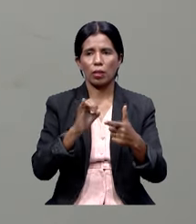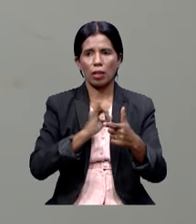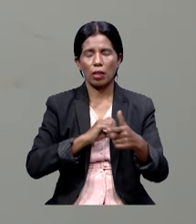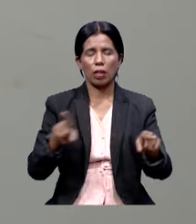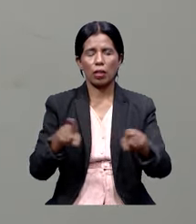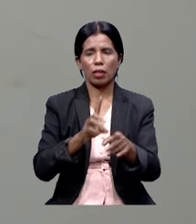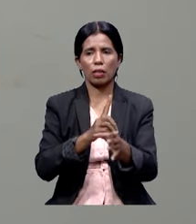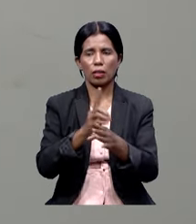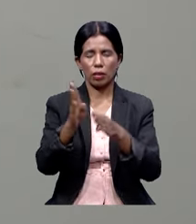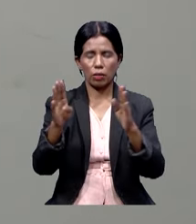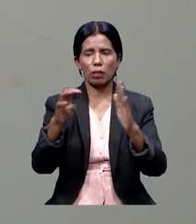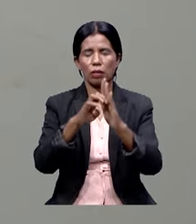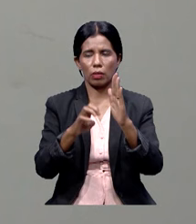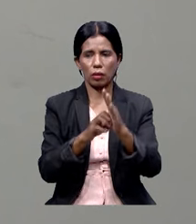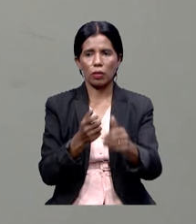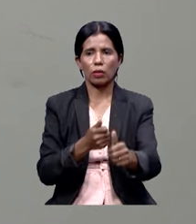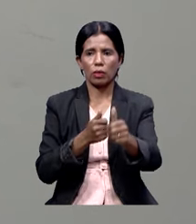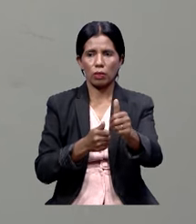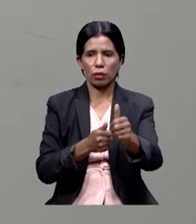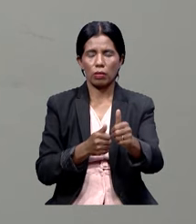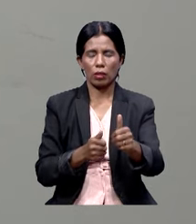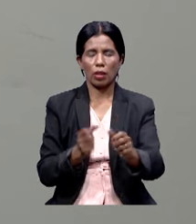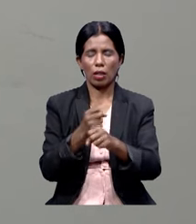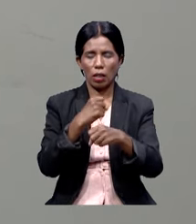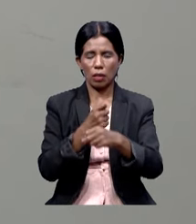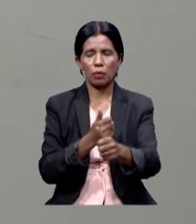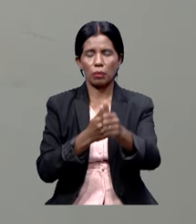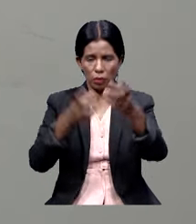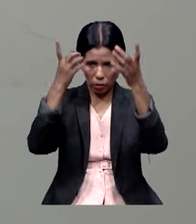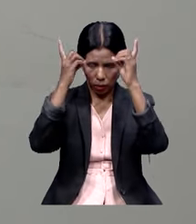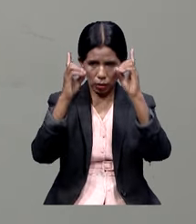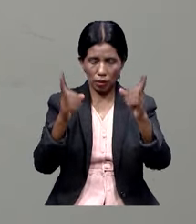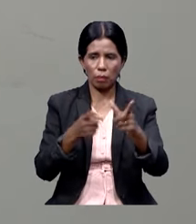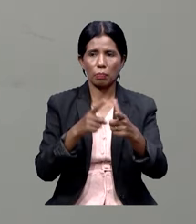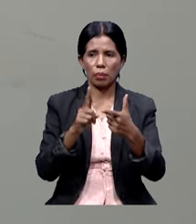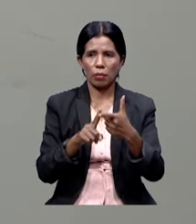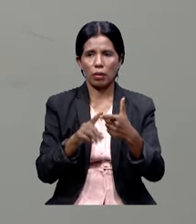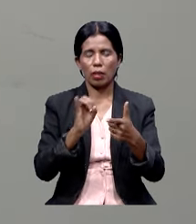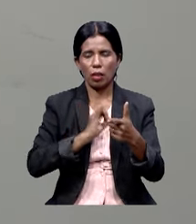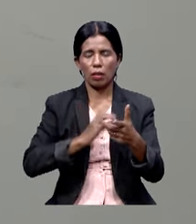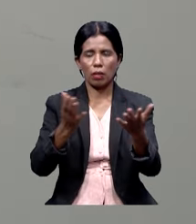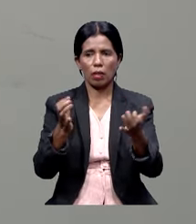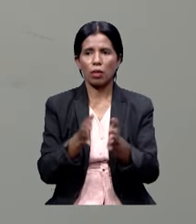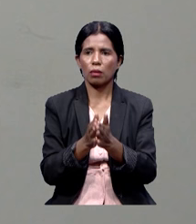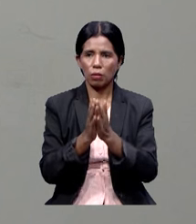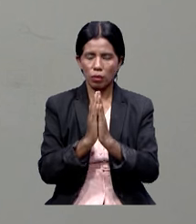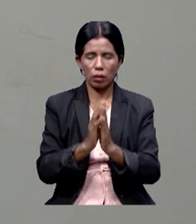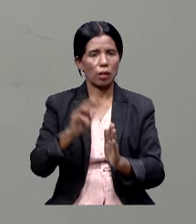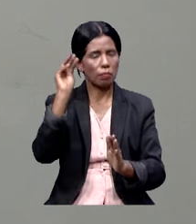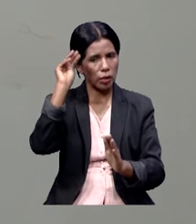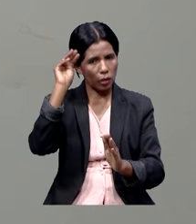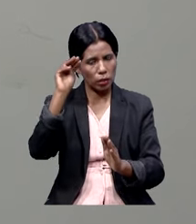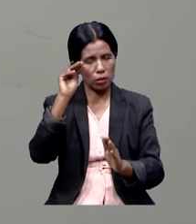diretor executivo cumpre, não executa a decisão. É primeiro. Segundo, há o cara que vai russo, se o ministro para,